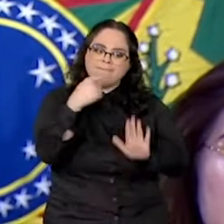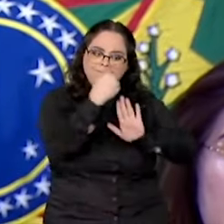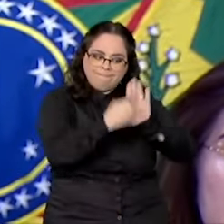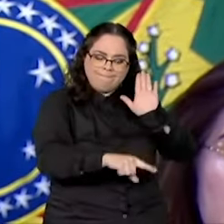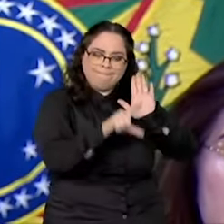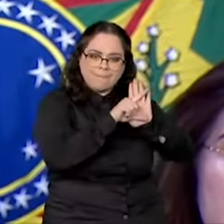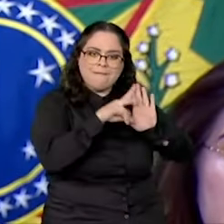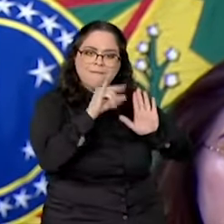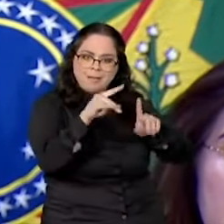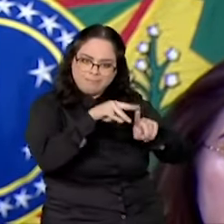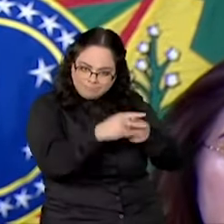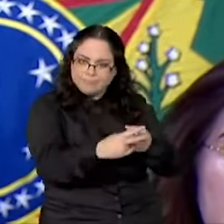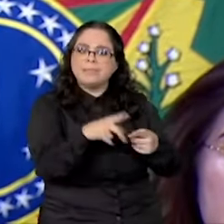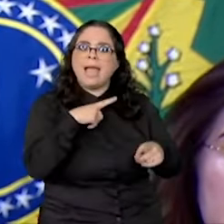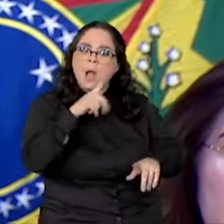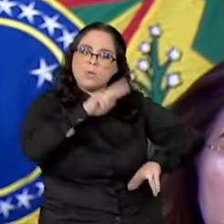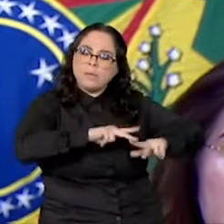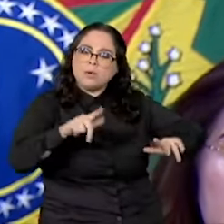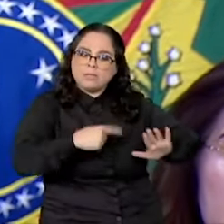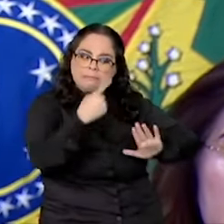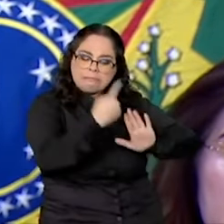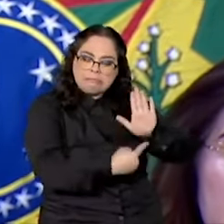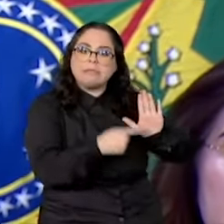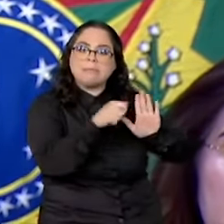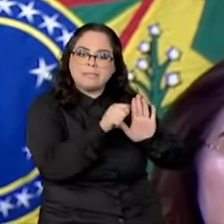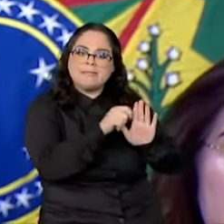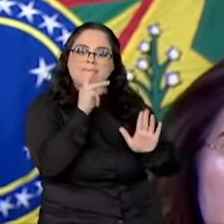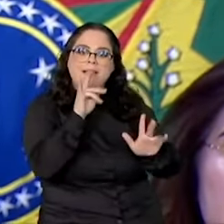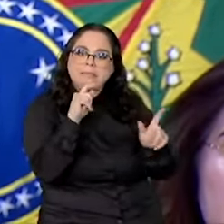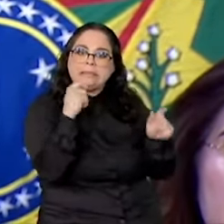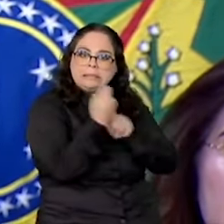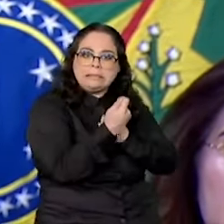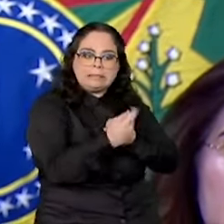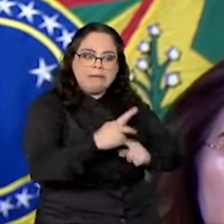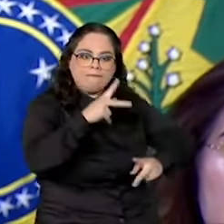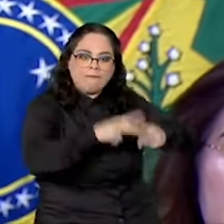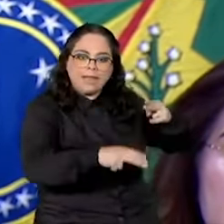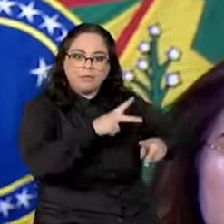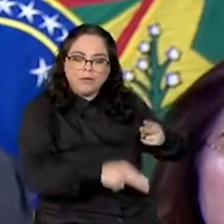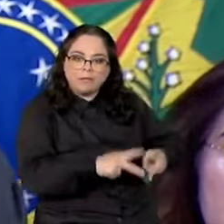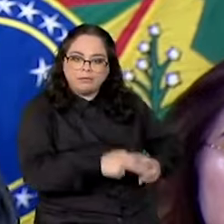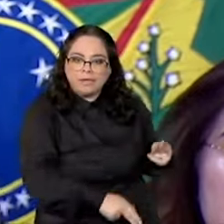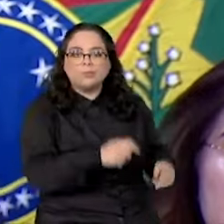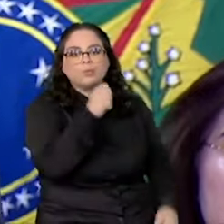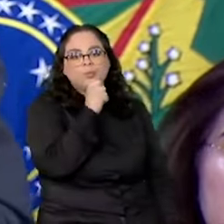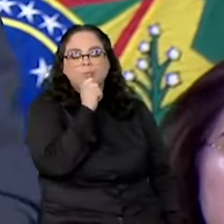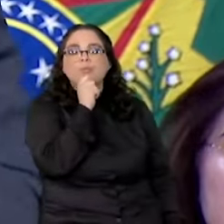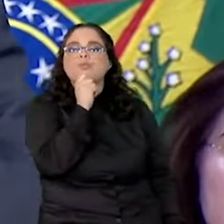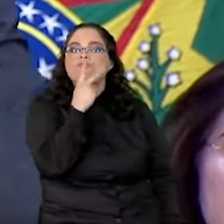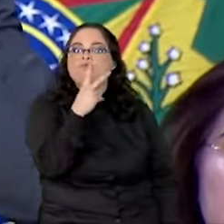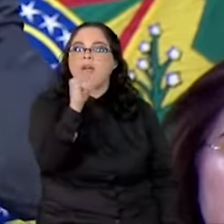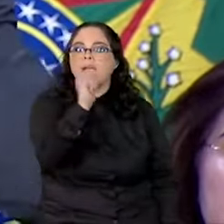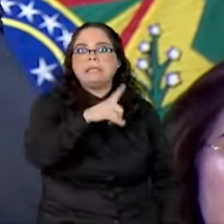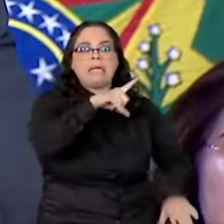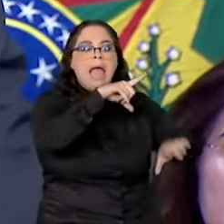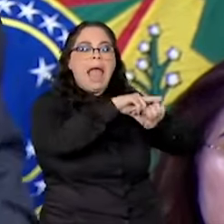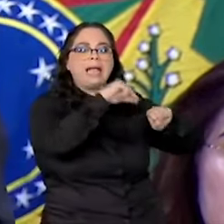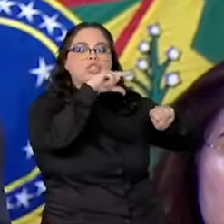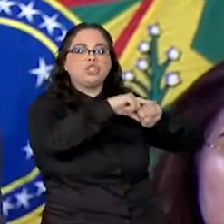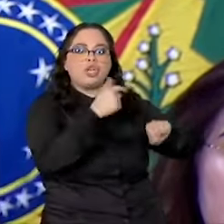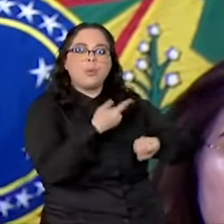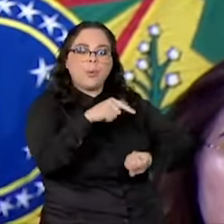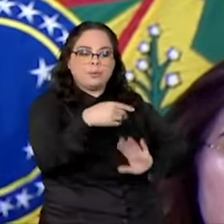que corrigir, porque tem alguns vetos que nós temos que fazer, e esse veto nós temos que mandar outros artigos e outra